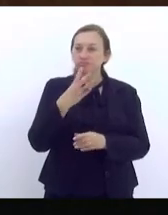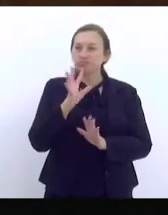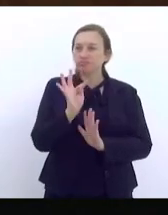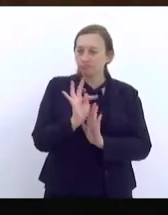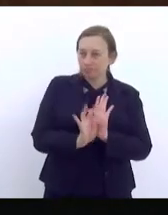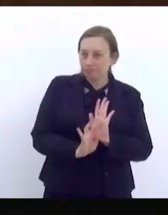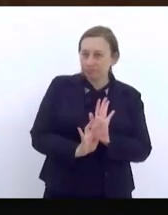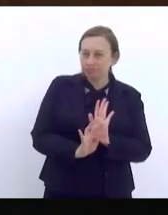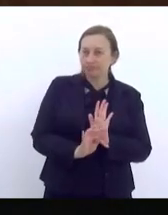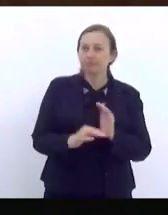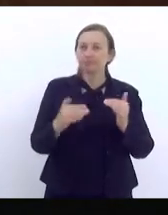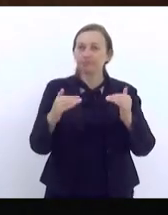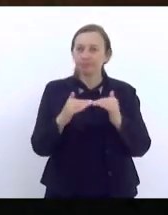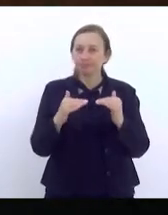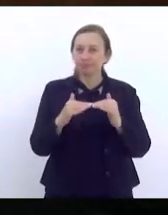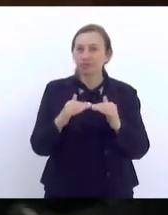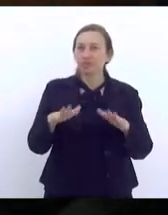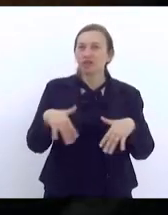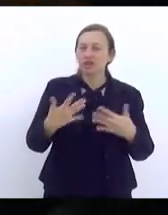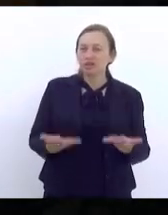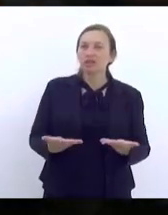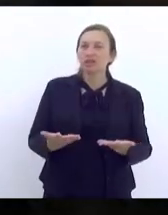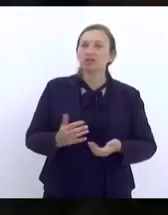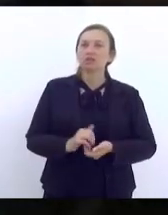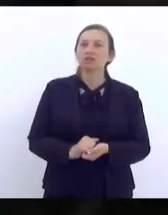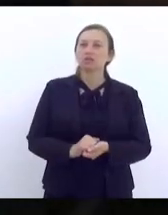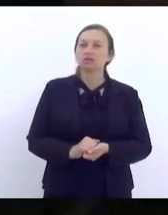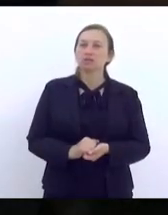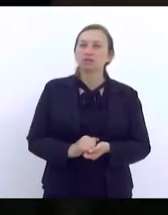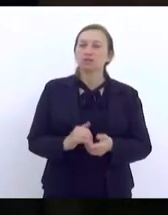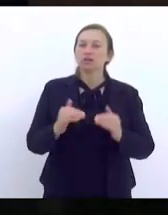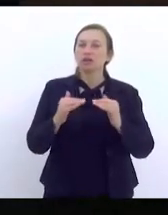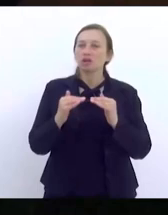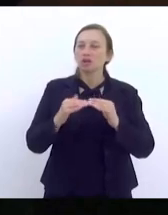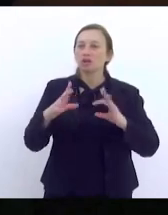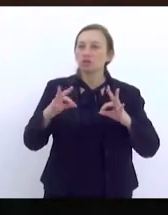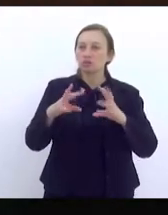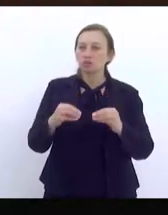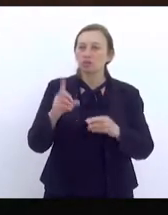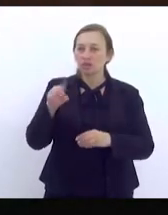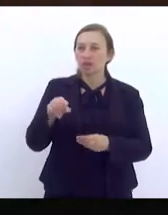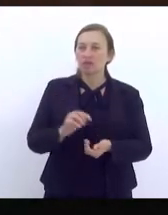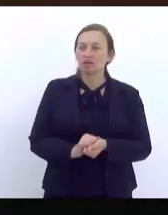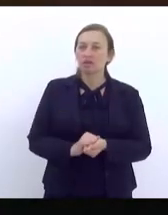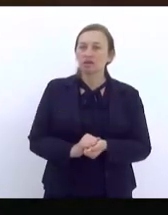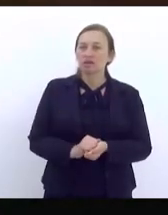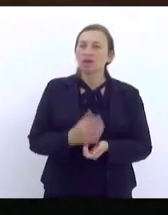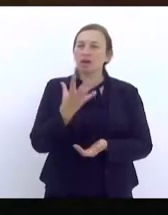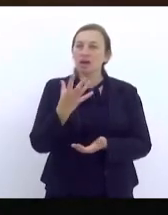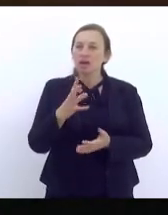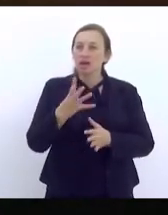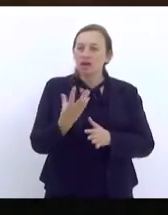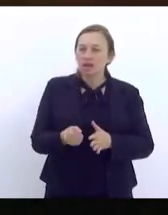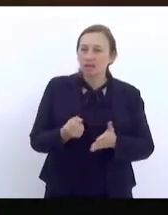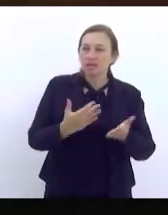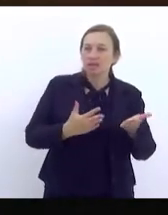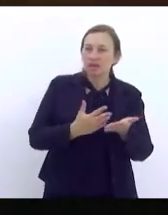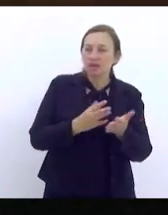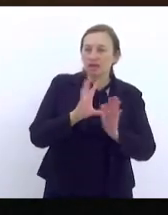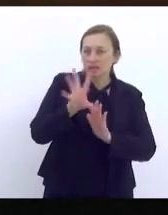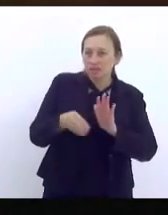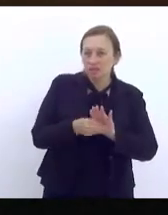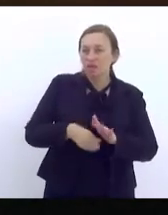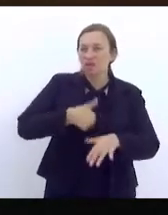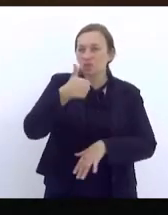termo No acordo então o parecer acordado por todas as partes é favoráveis emendas 1 e 2 da comissão de